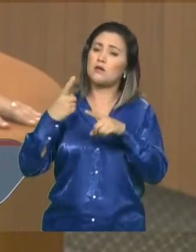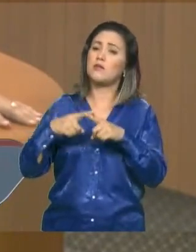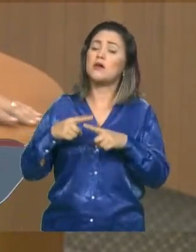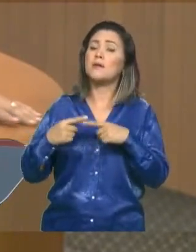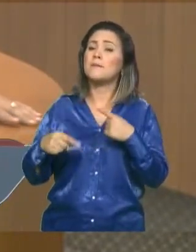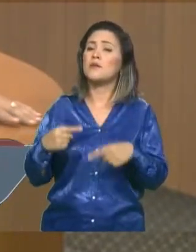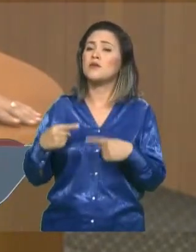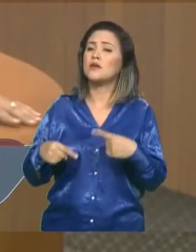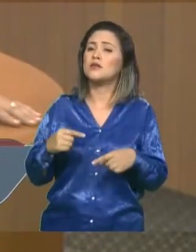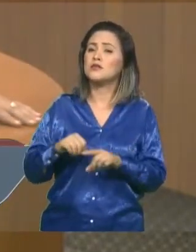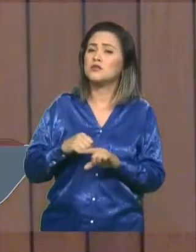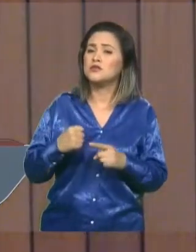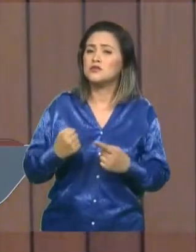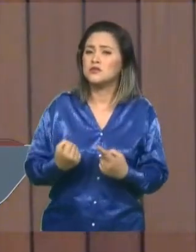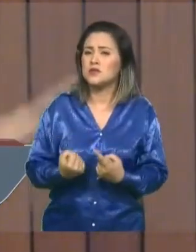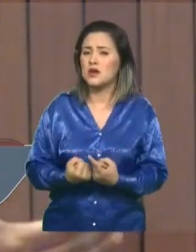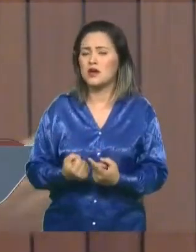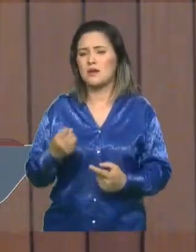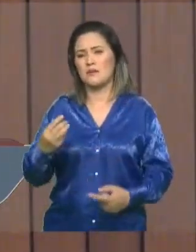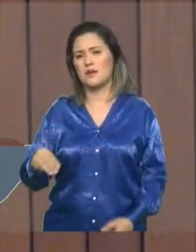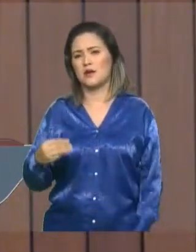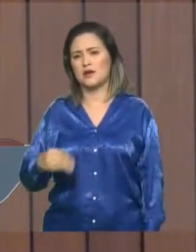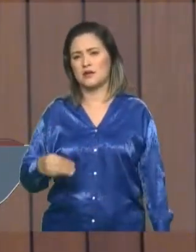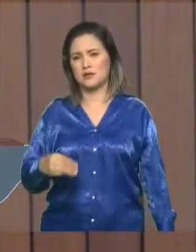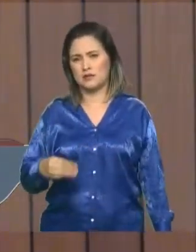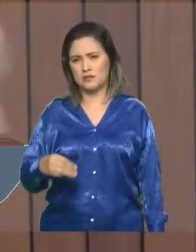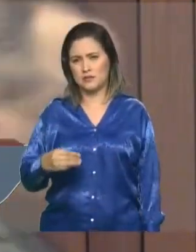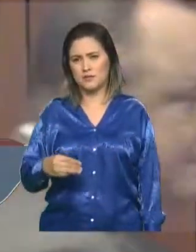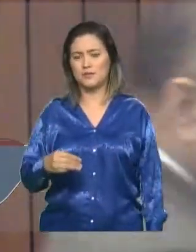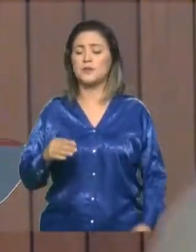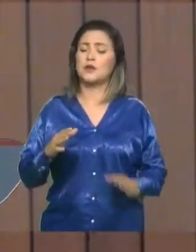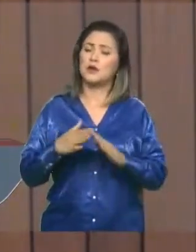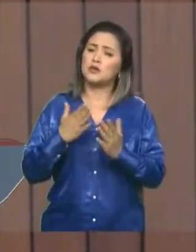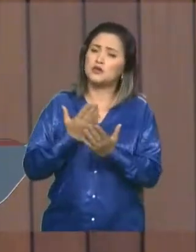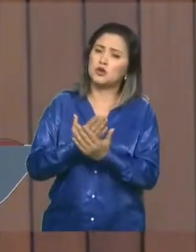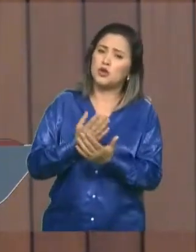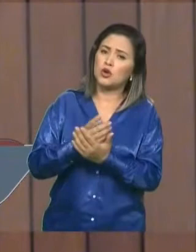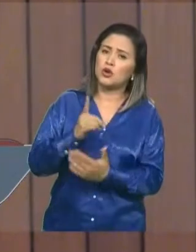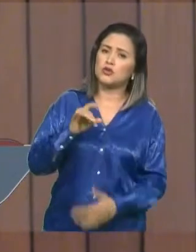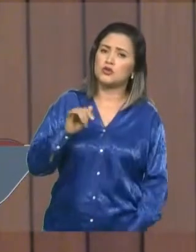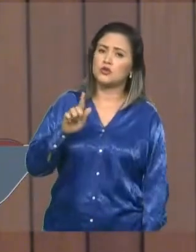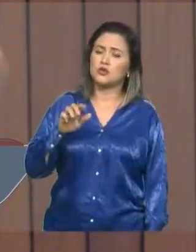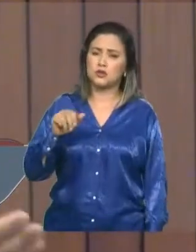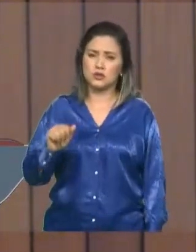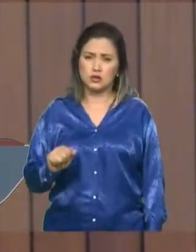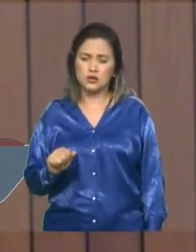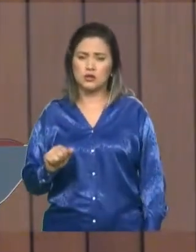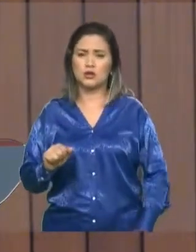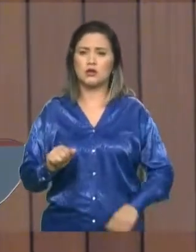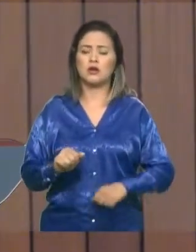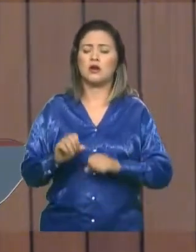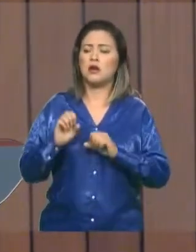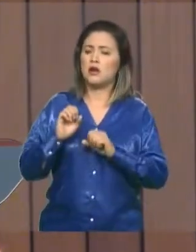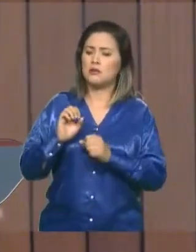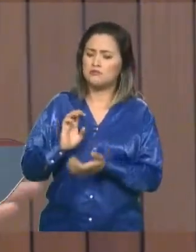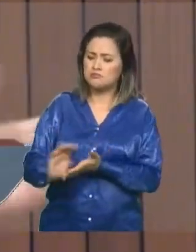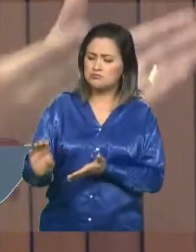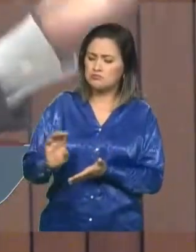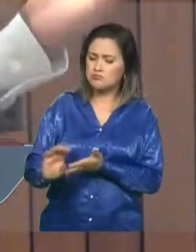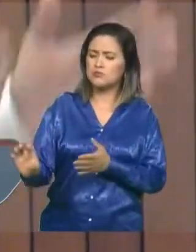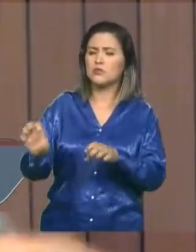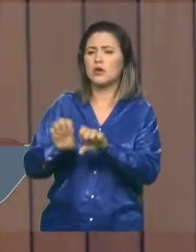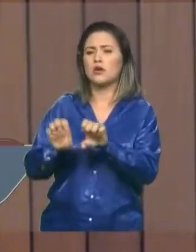vem recebendo, seja com a escola digna, seja com os investimentos de infraestrutura, com